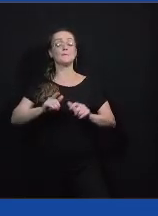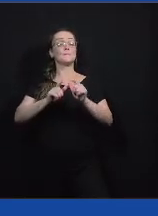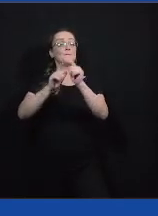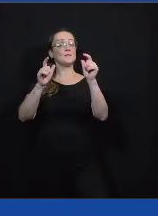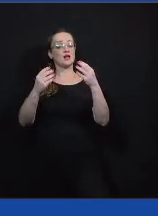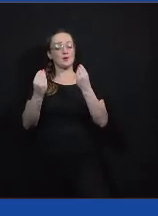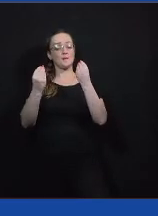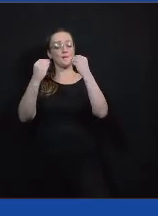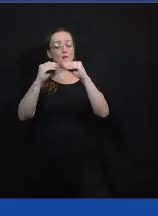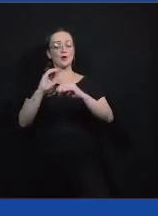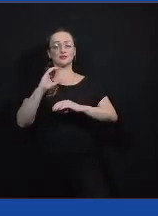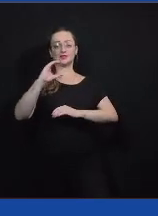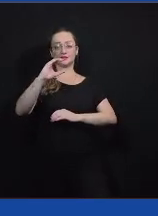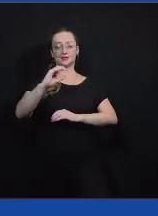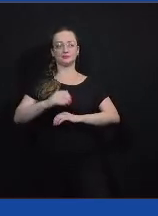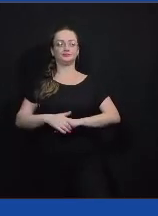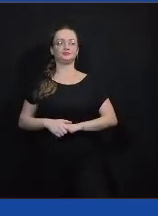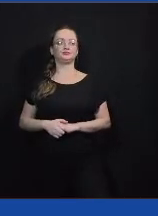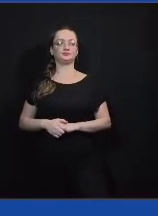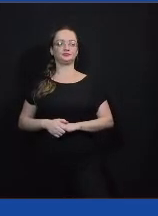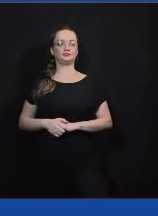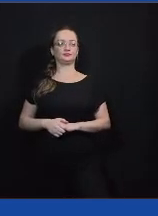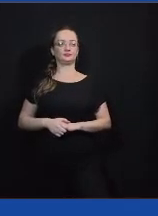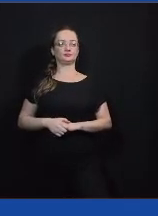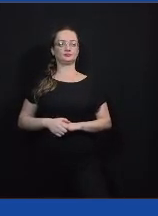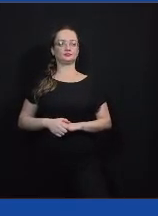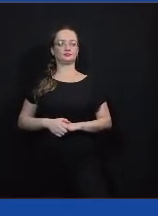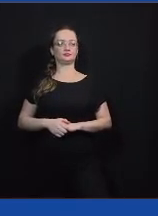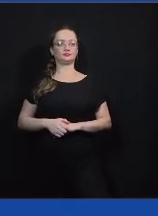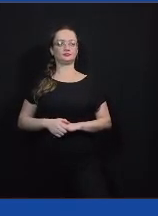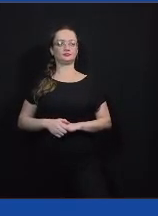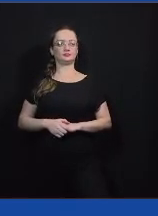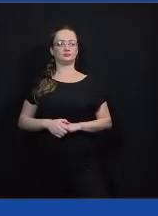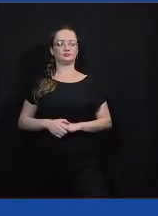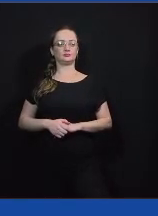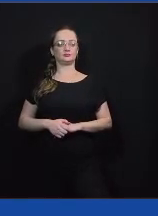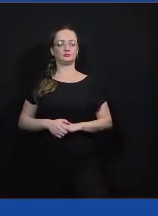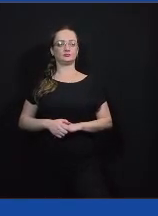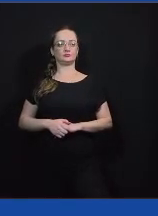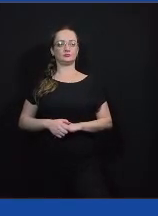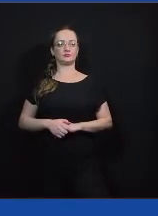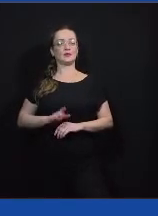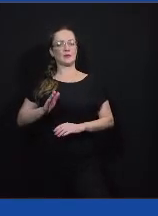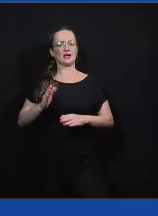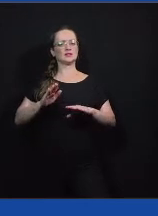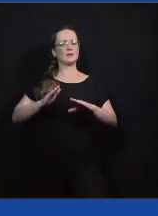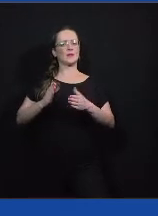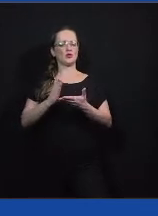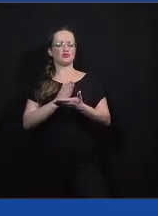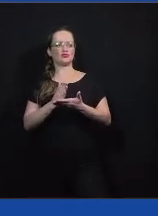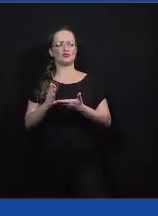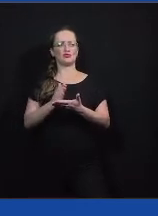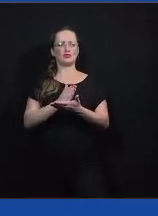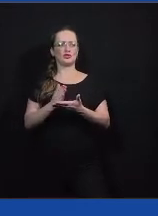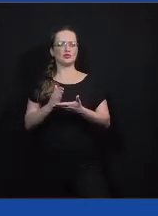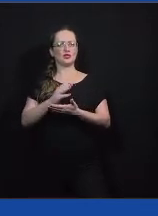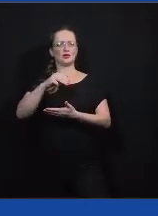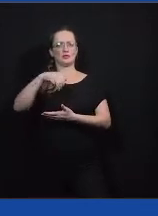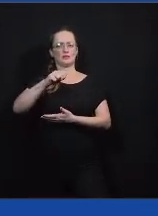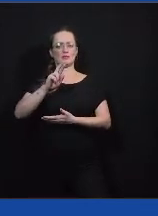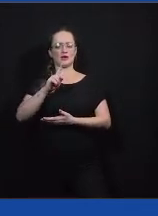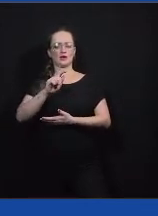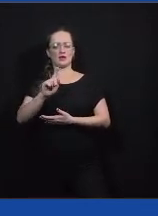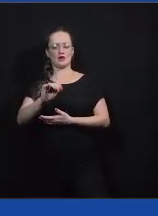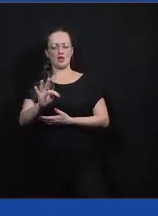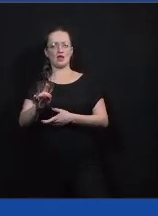de nós é muito bom gata também tá meio dividido viu porque a Margarete que a Rosângela